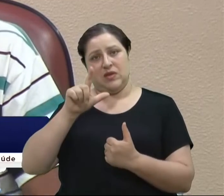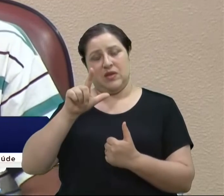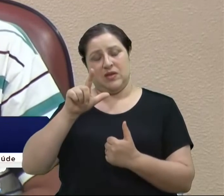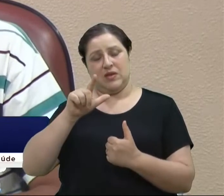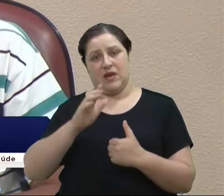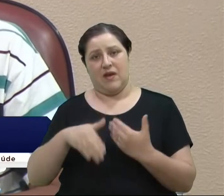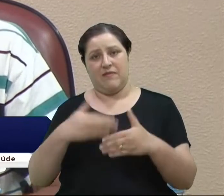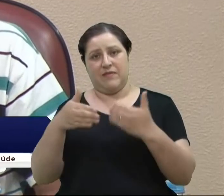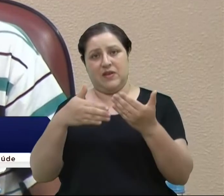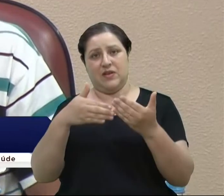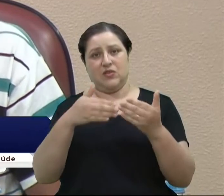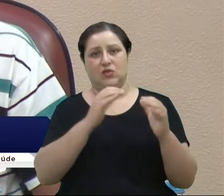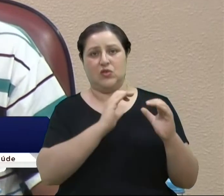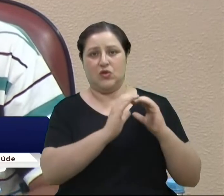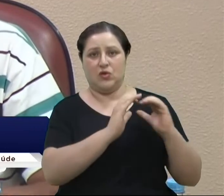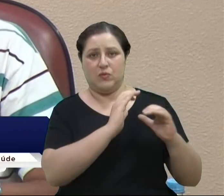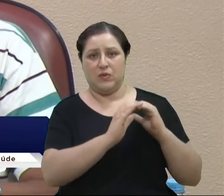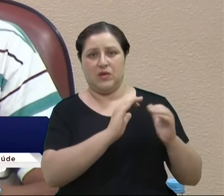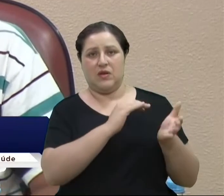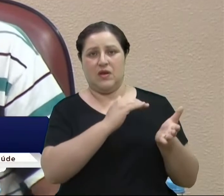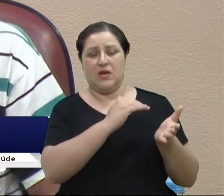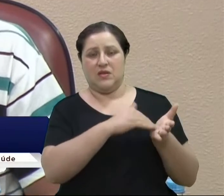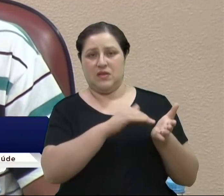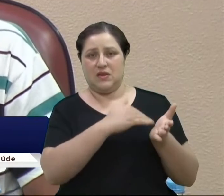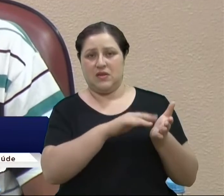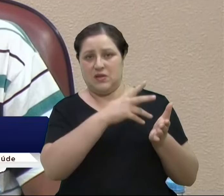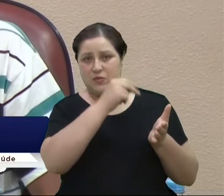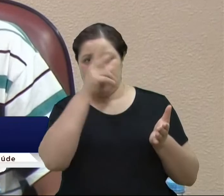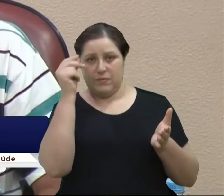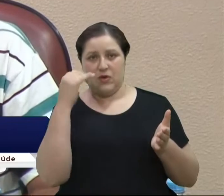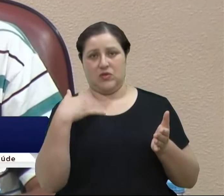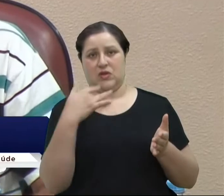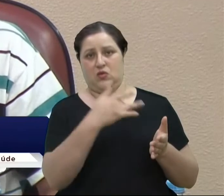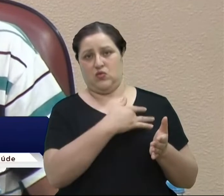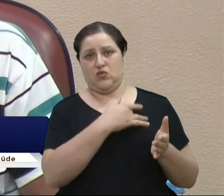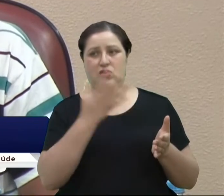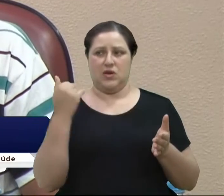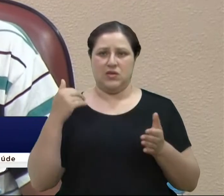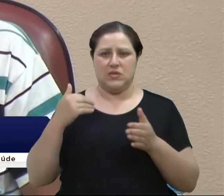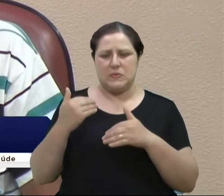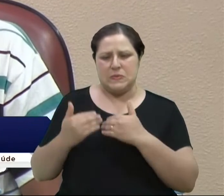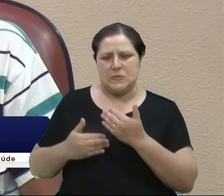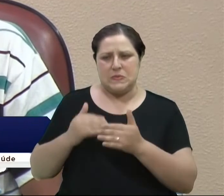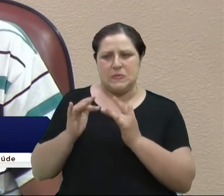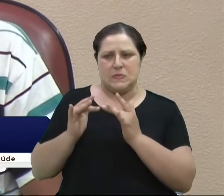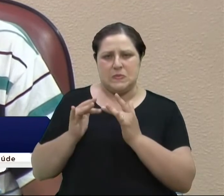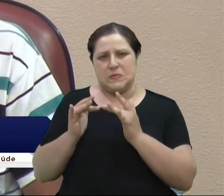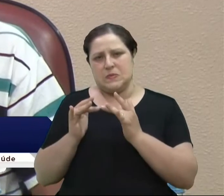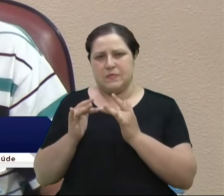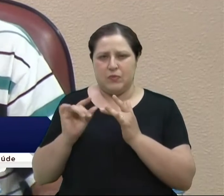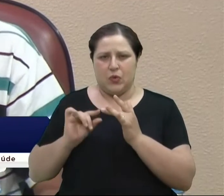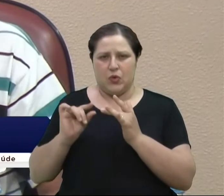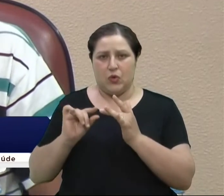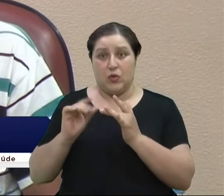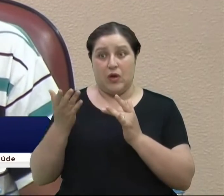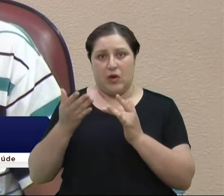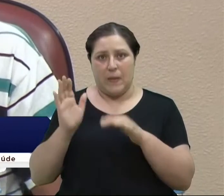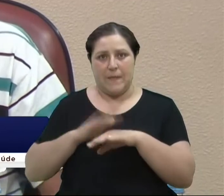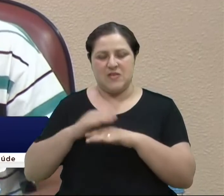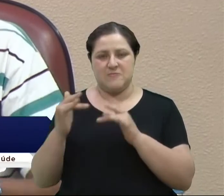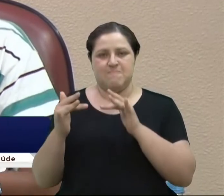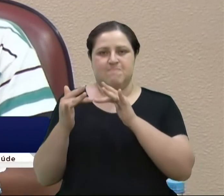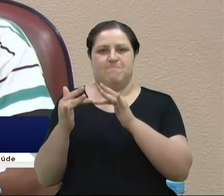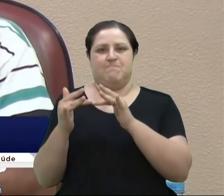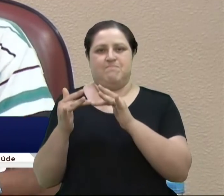Saúde. Começou meio devagar, mas com finalização do ano, teve essa aproximação, né, de forma mais próxima, de